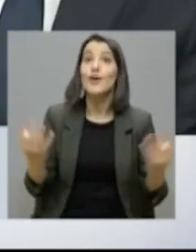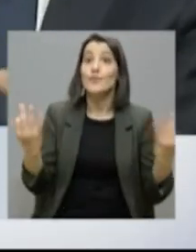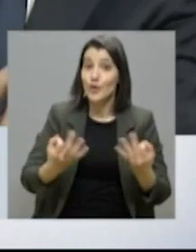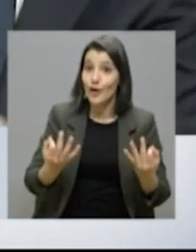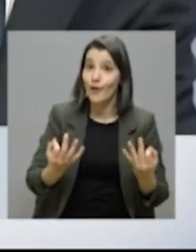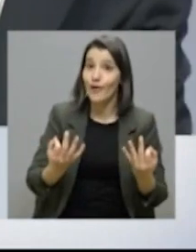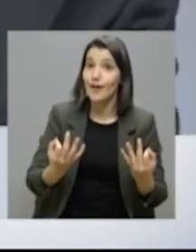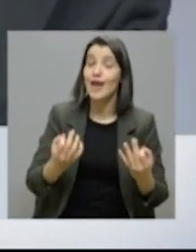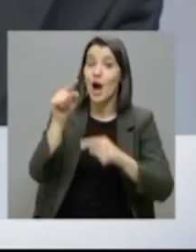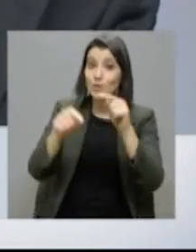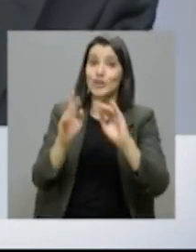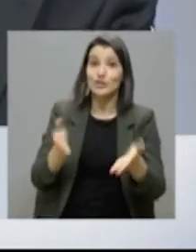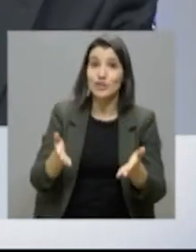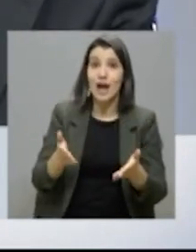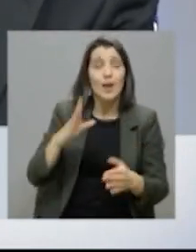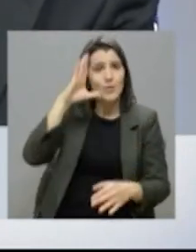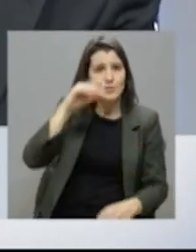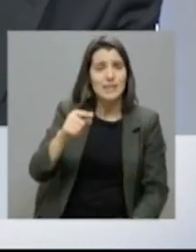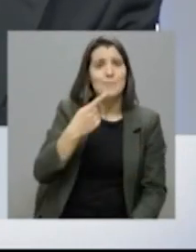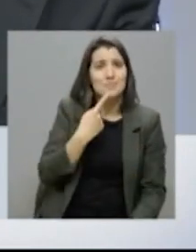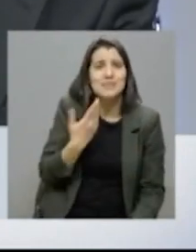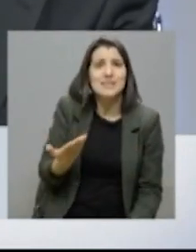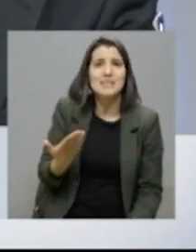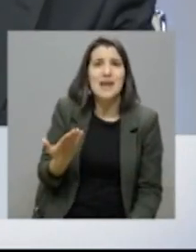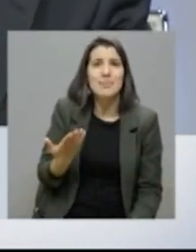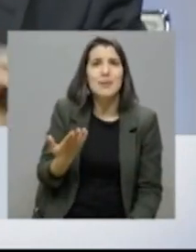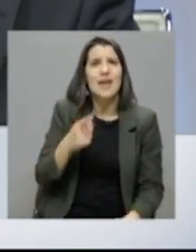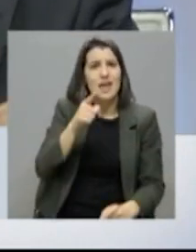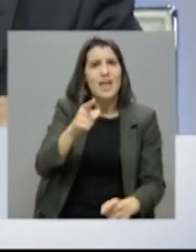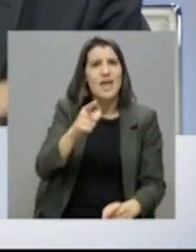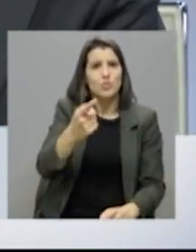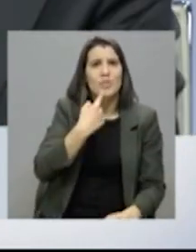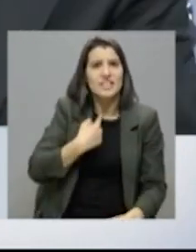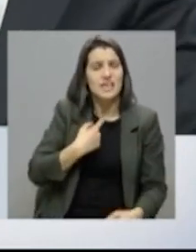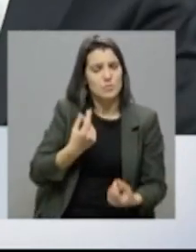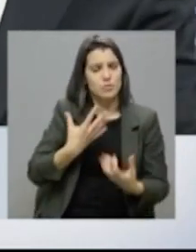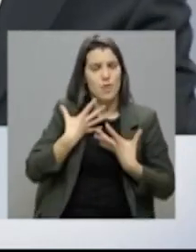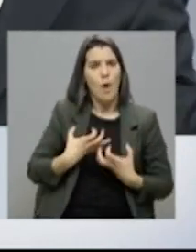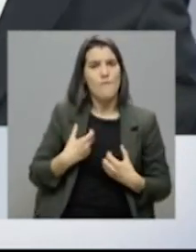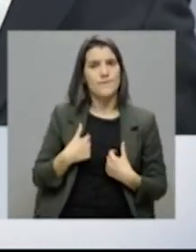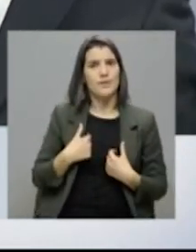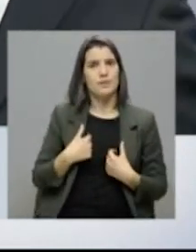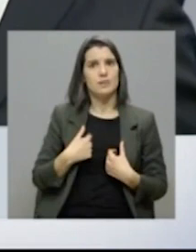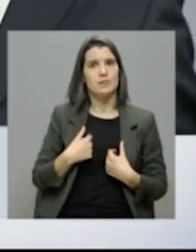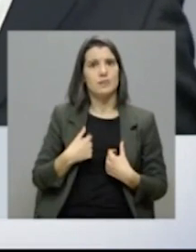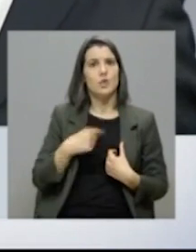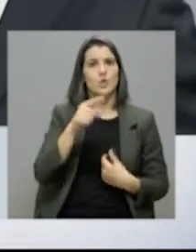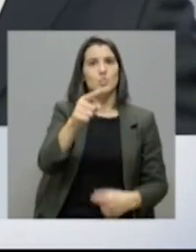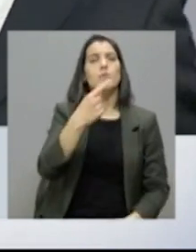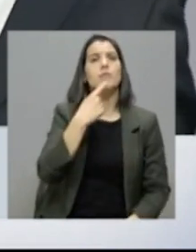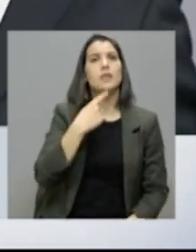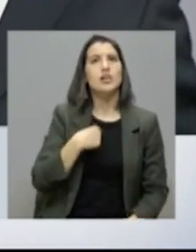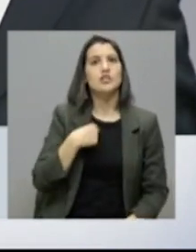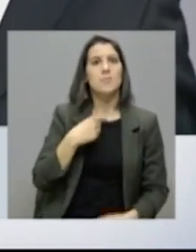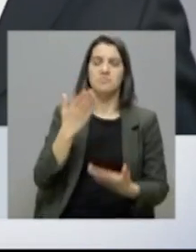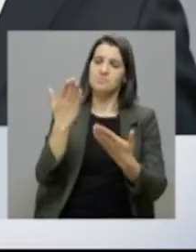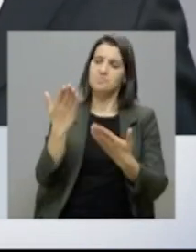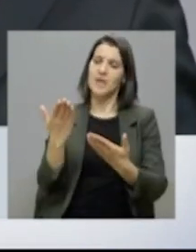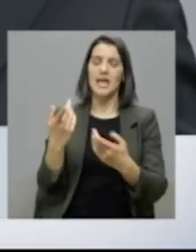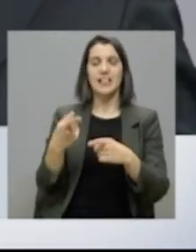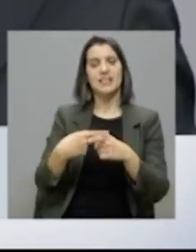Portanto, não sei se percebe o quão ofensivo é aquilo que disse. Porque disse que interessado que é